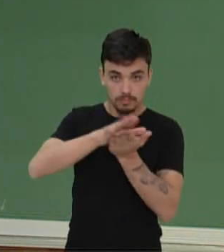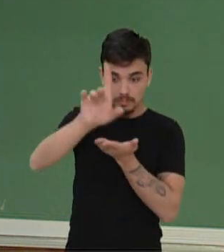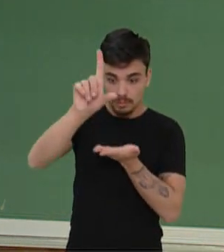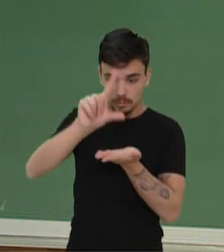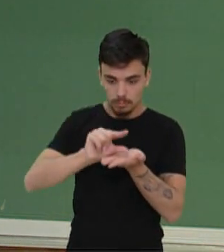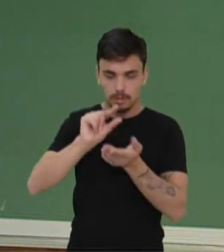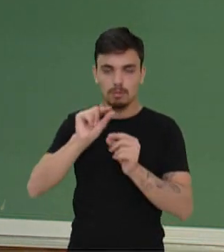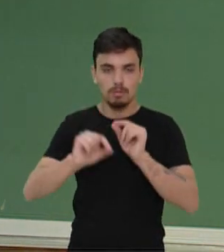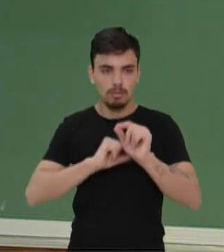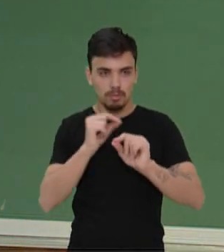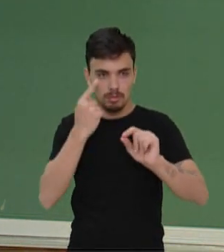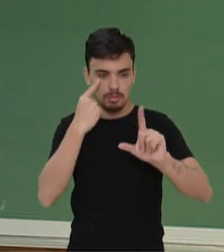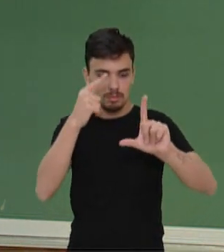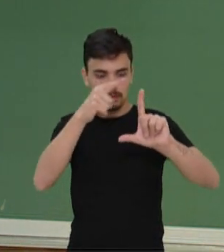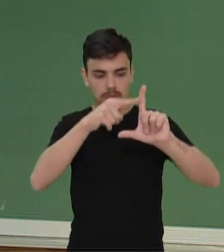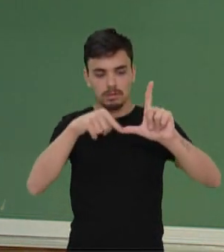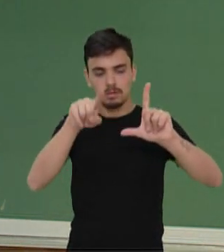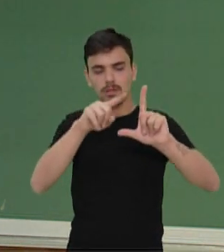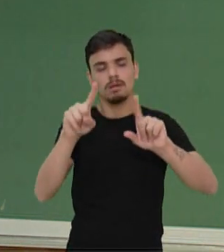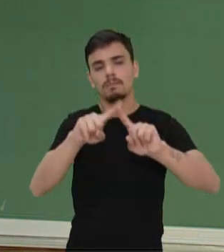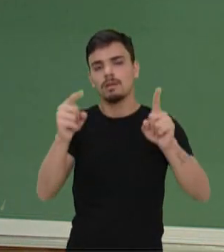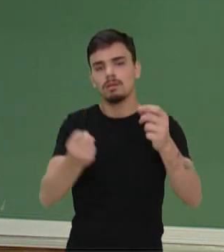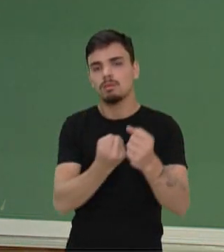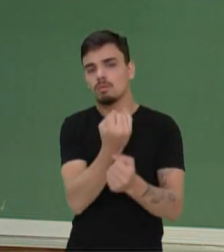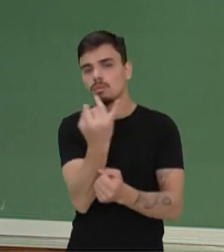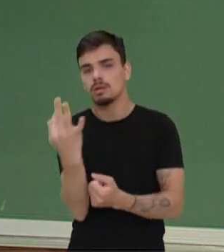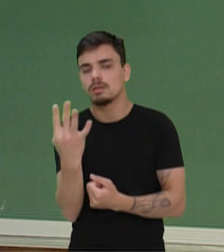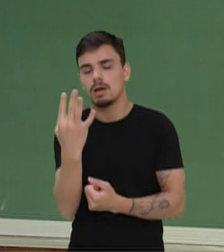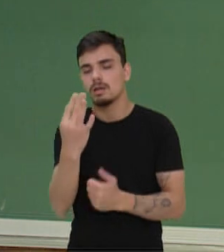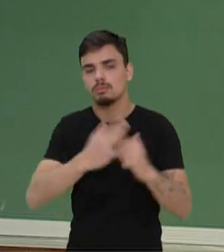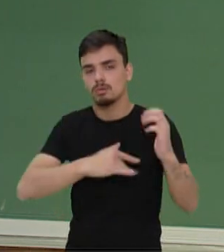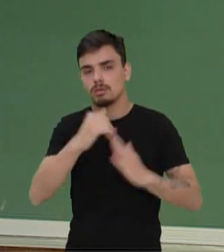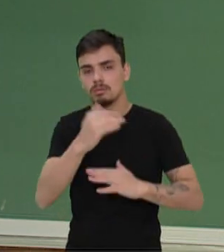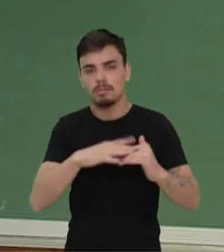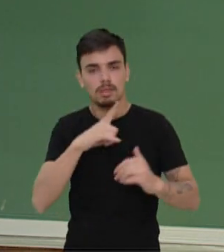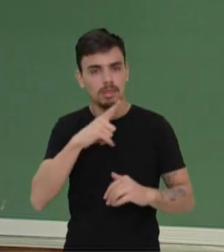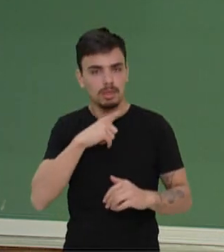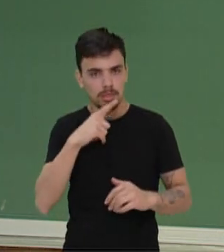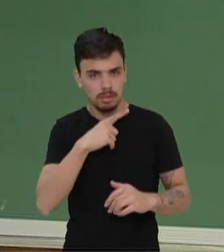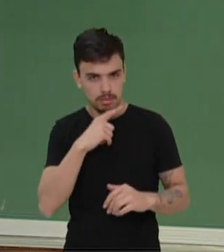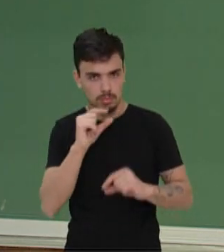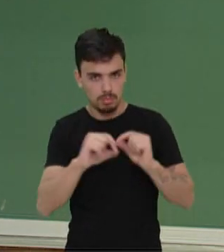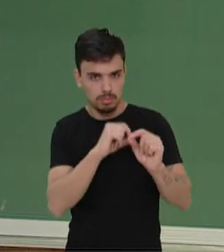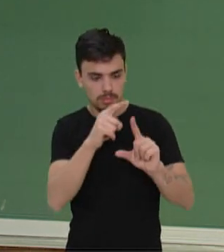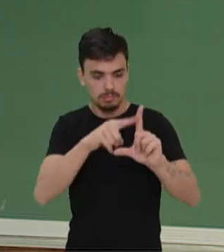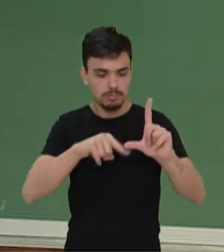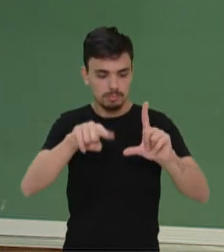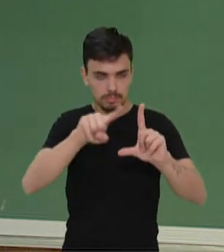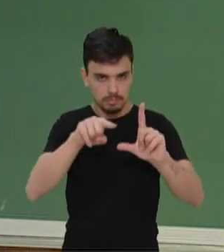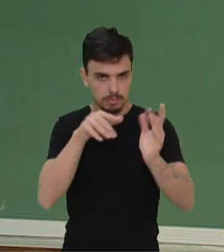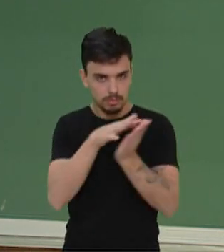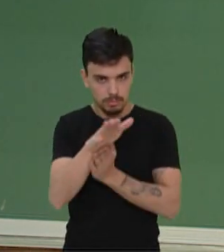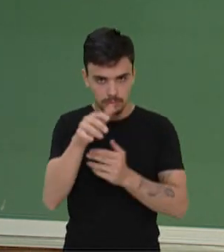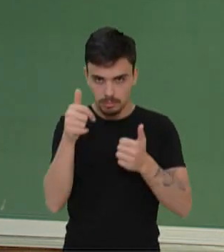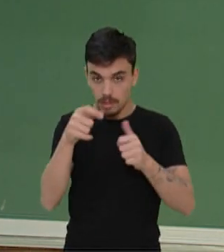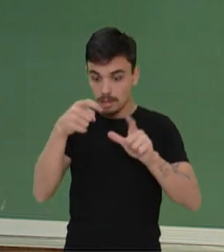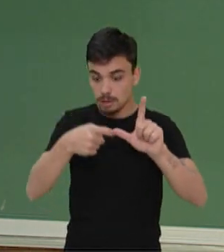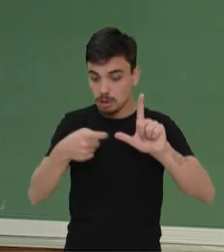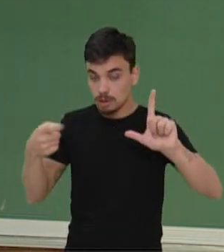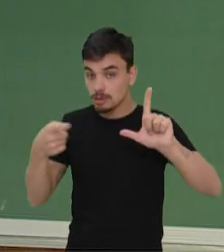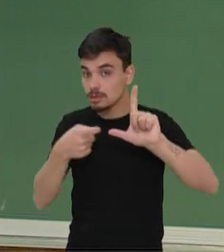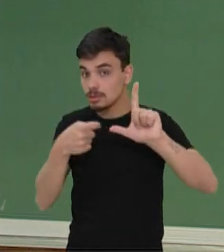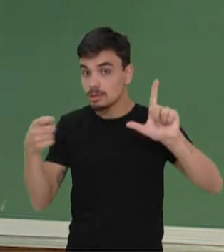Nesse ponto, nessa altura. Mas qual é a quantidade produzida para que eu tenha esse custo mínimo? Daí será o meu x do vértice, beleza? Aqui o